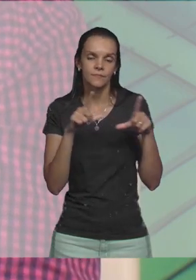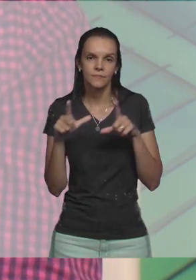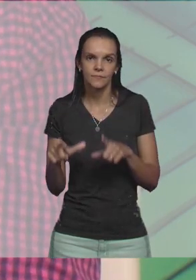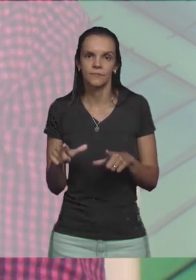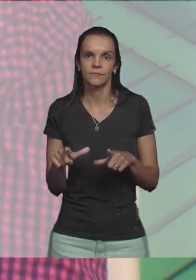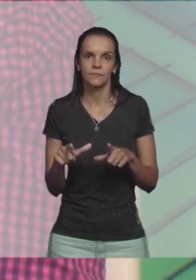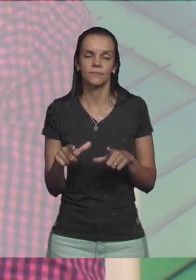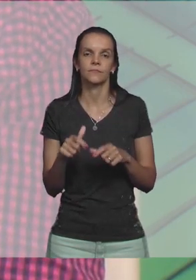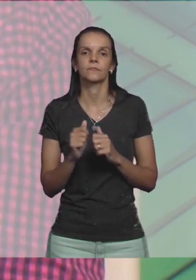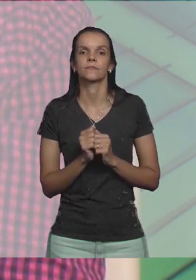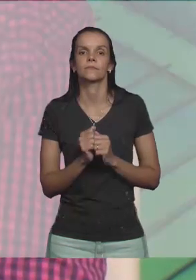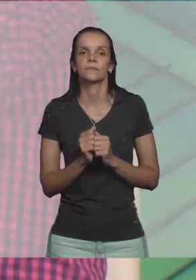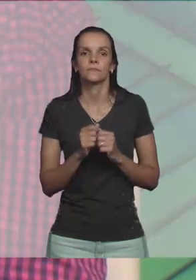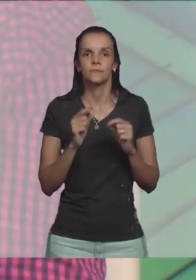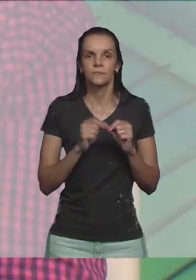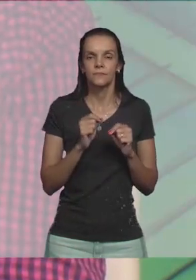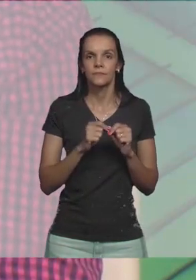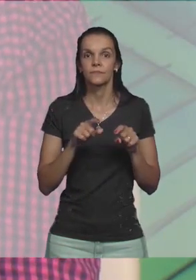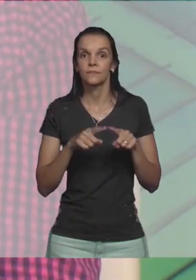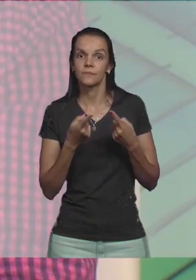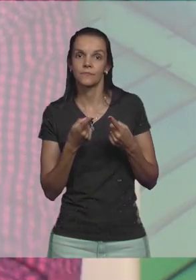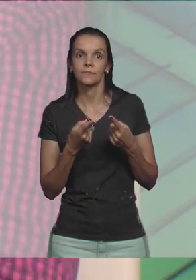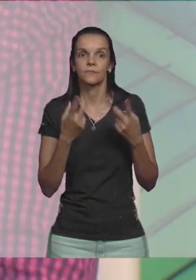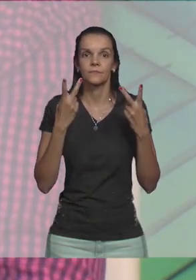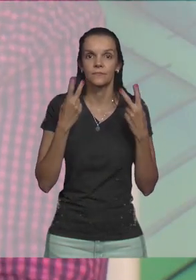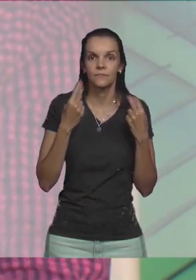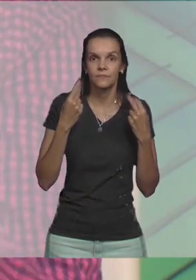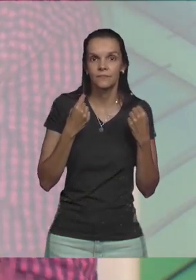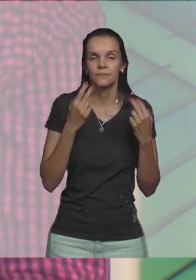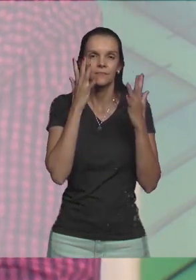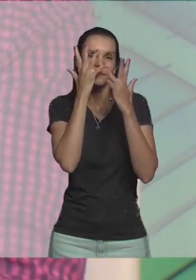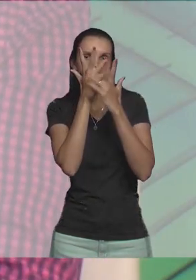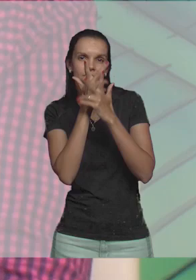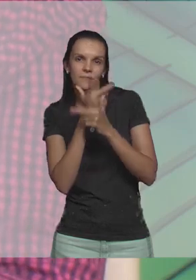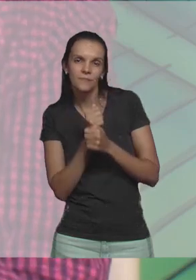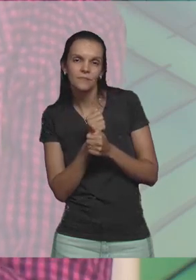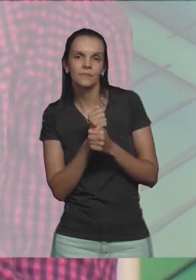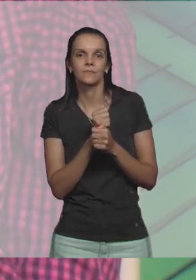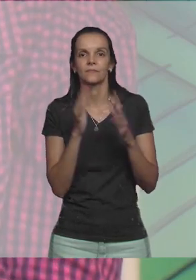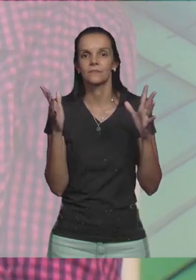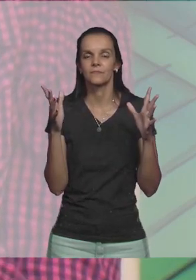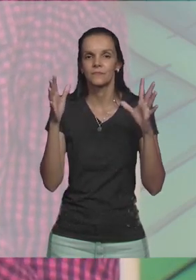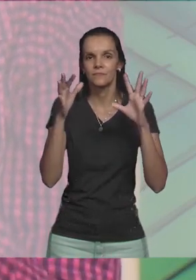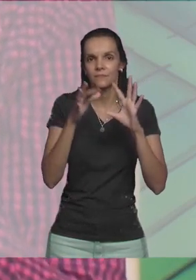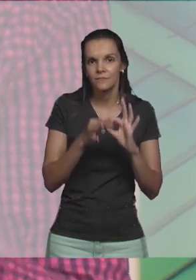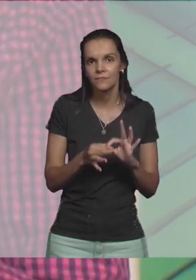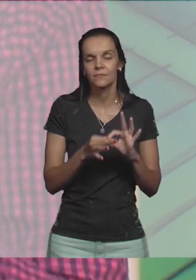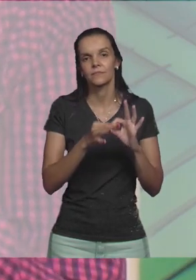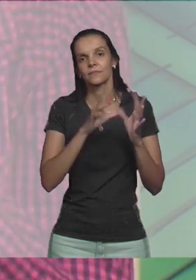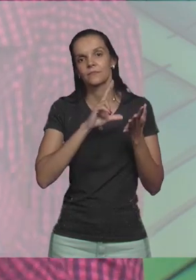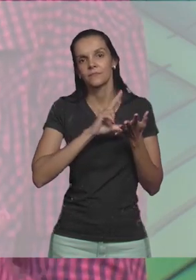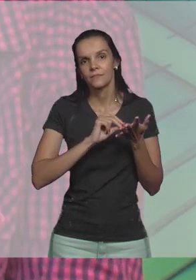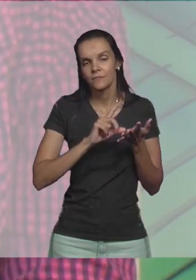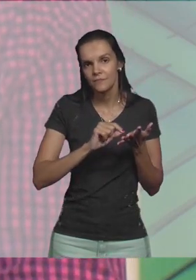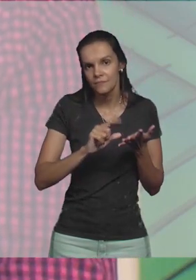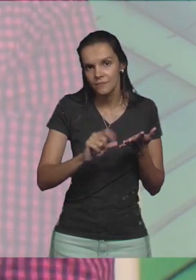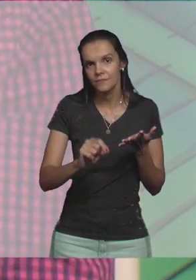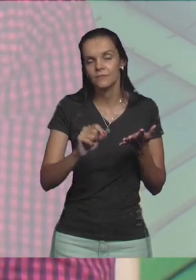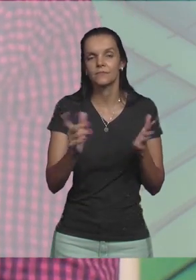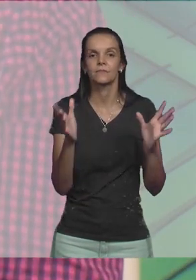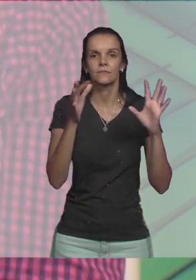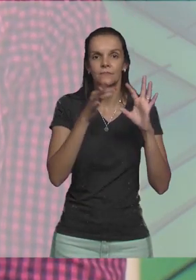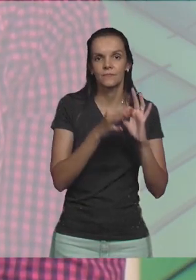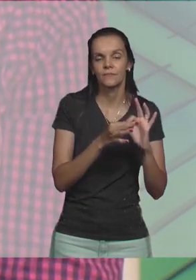era esse que era dado. Só que daí normalmente também é associado à beleza, é associado à questão midiática, é associado